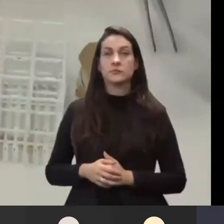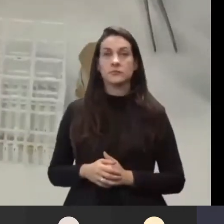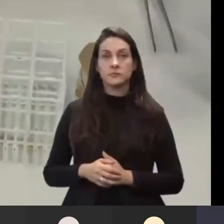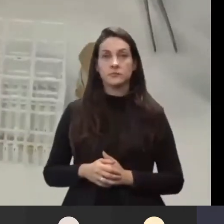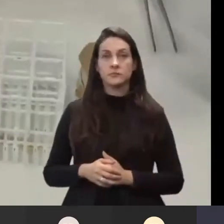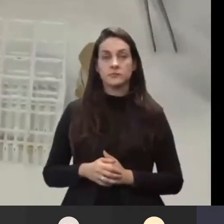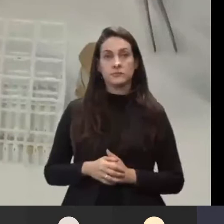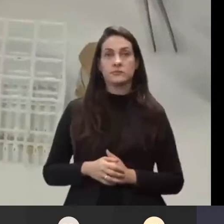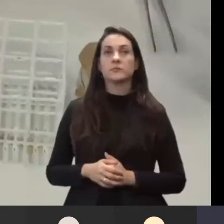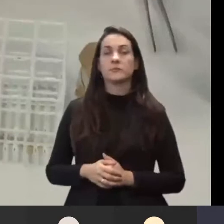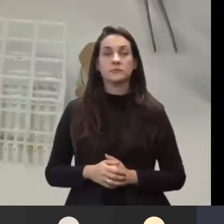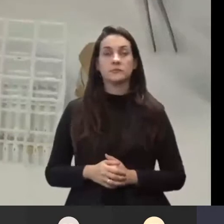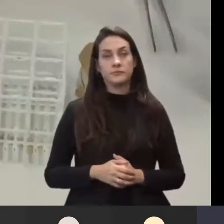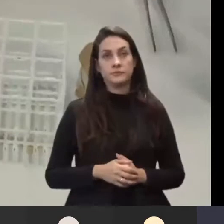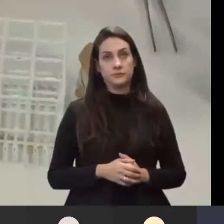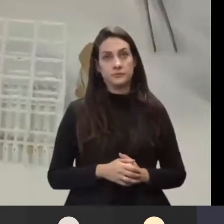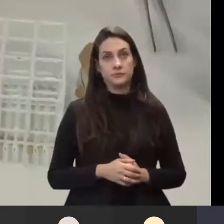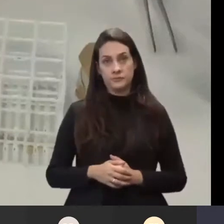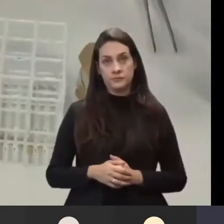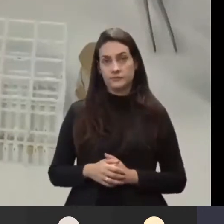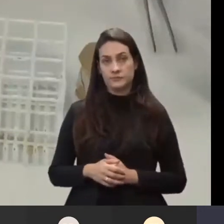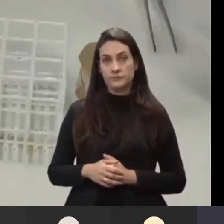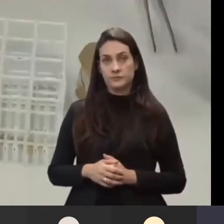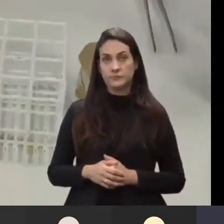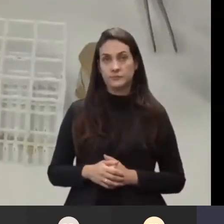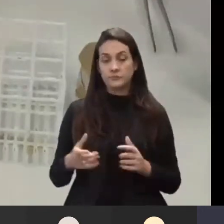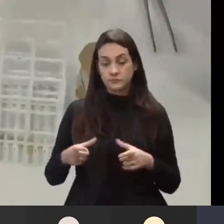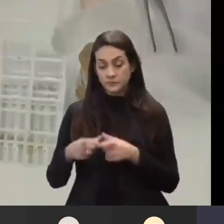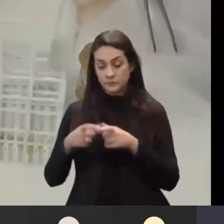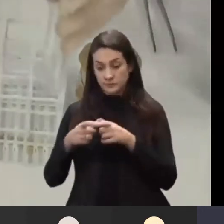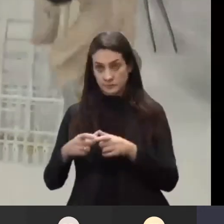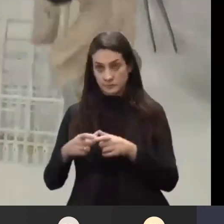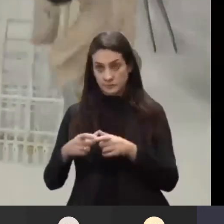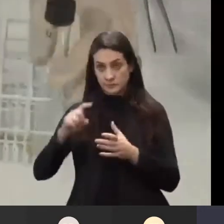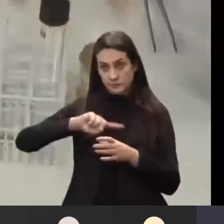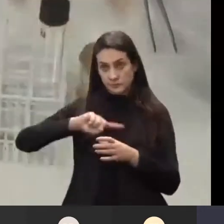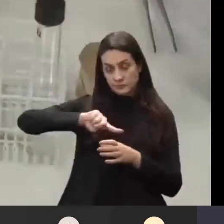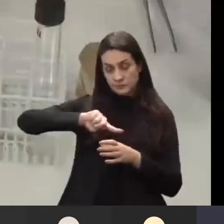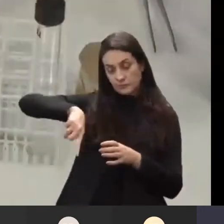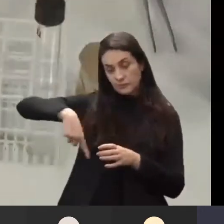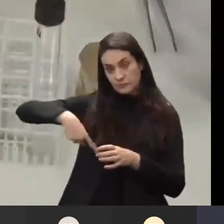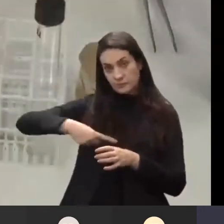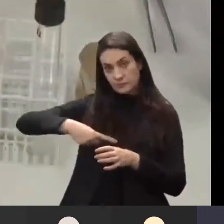vai passar ali por toda a extensão da placa.